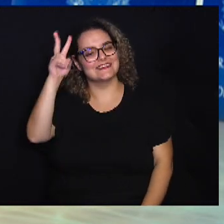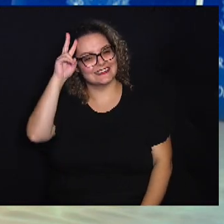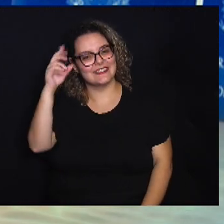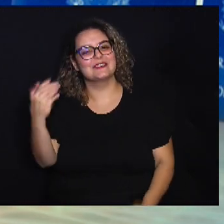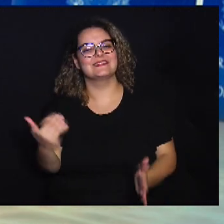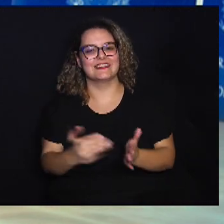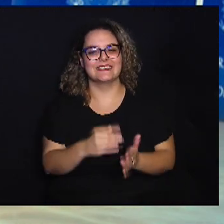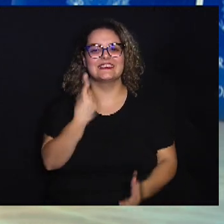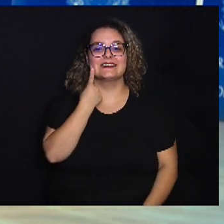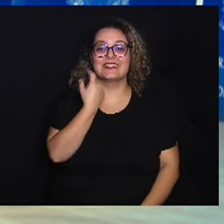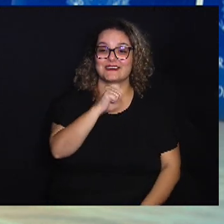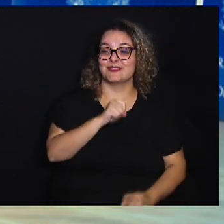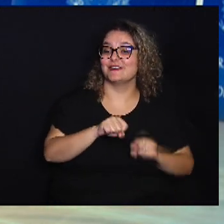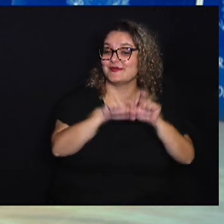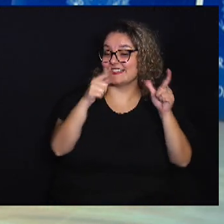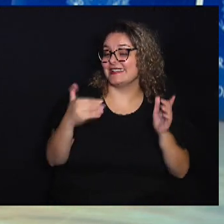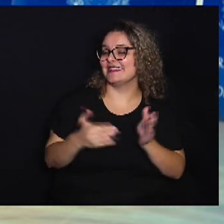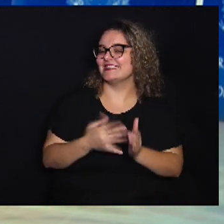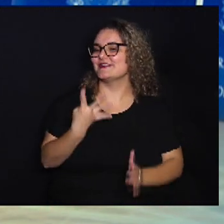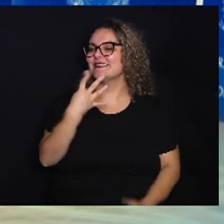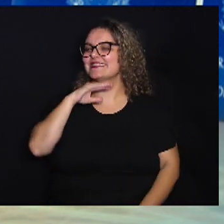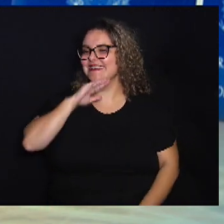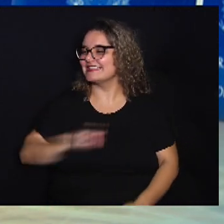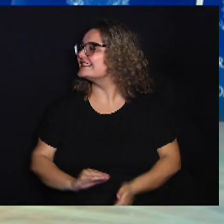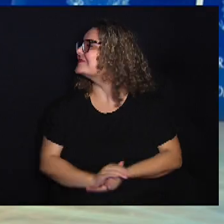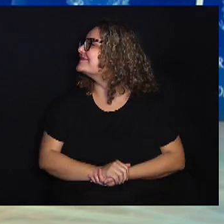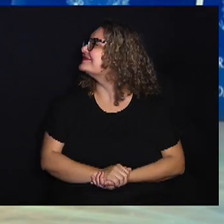às 4 horas da tarde.